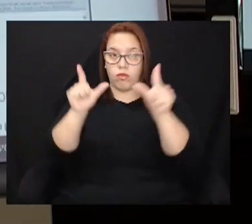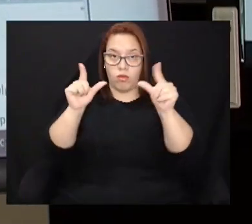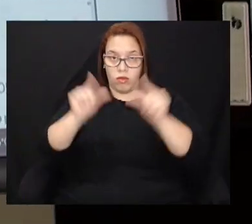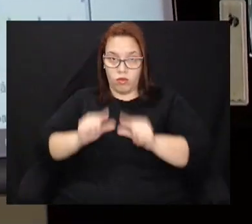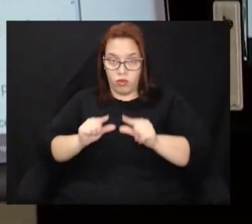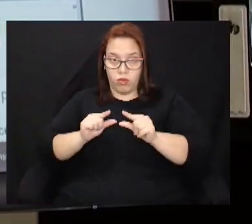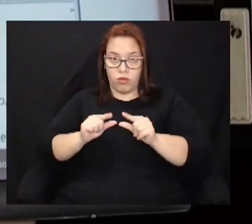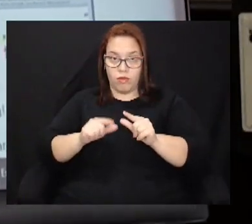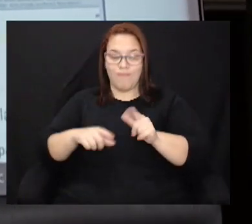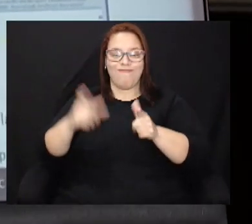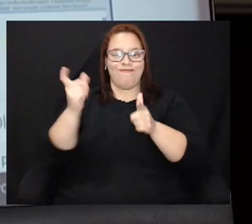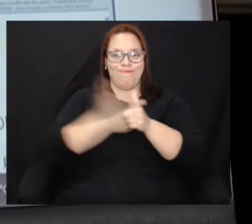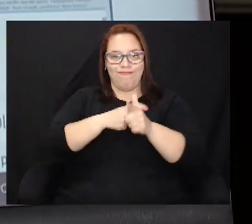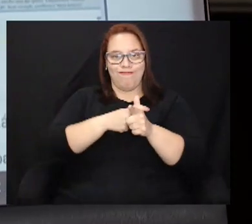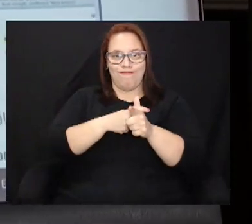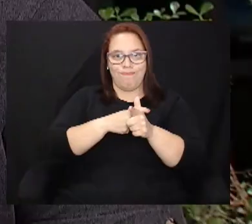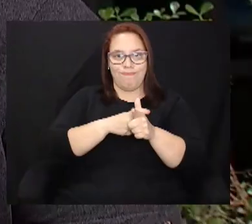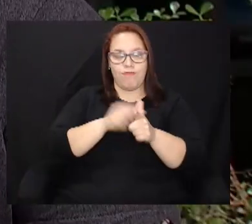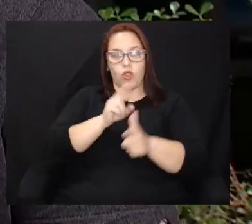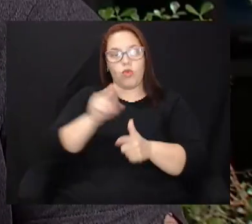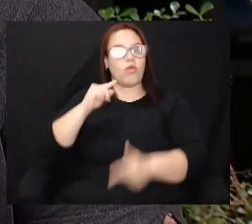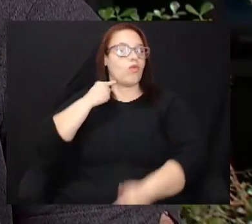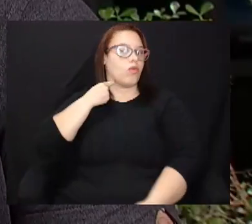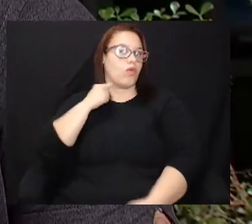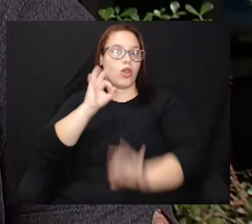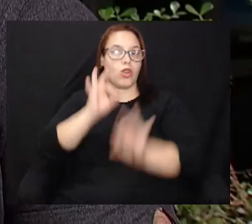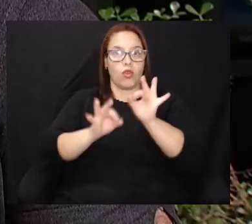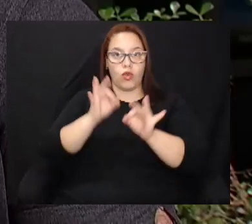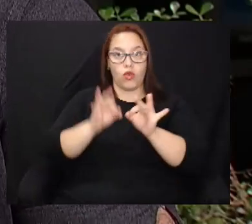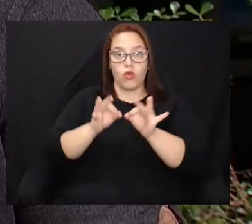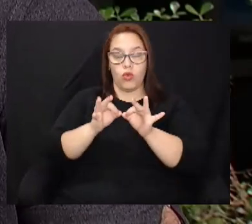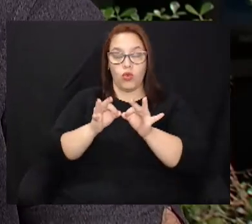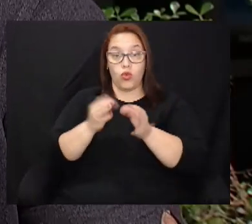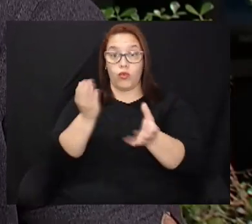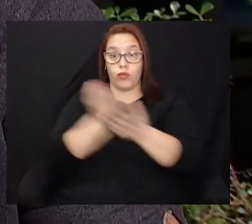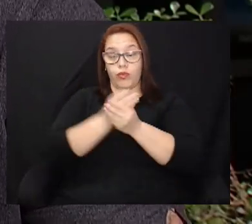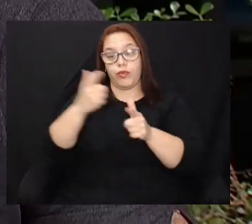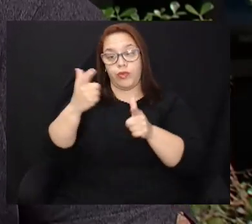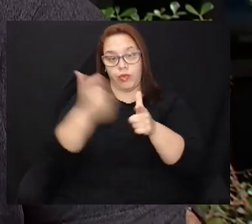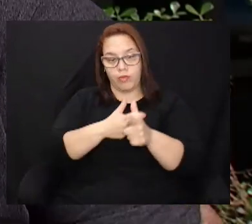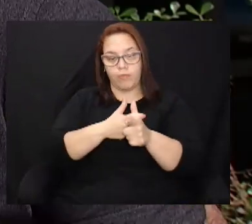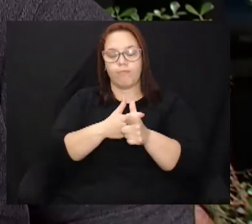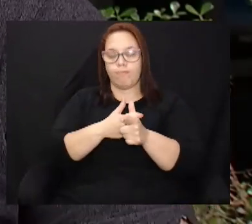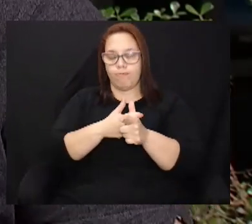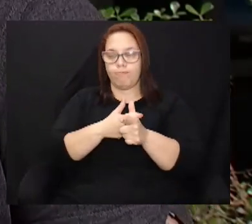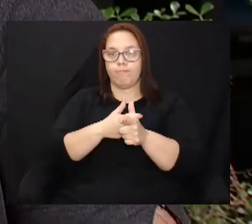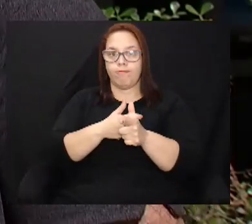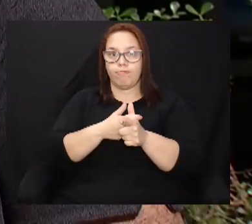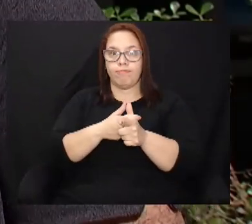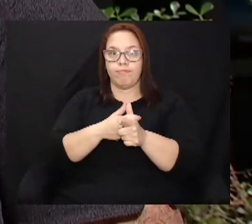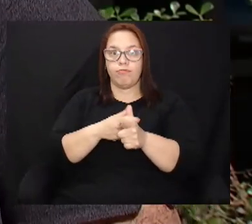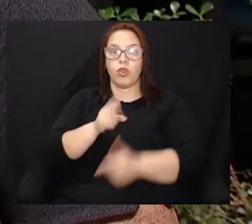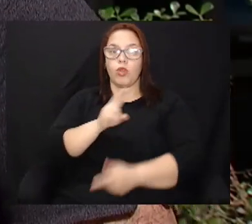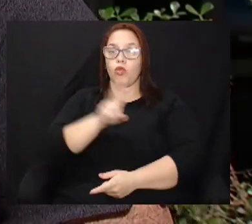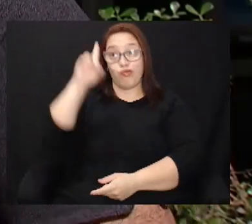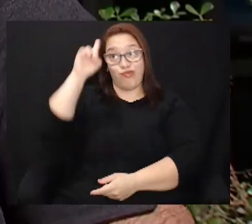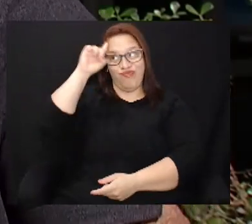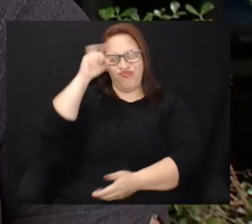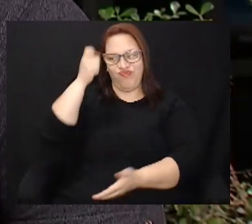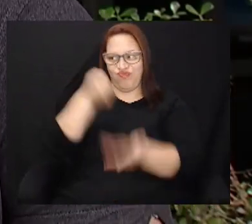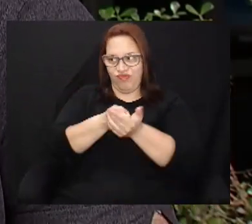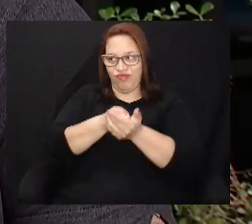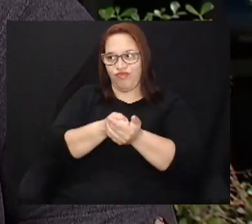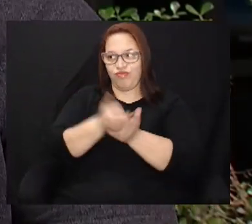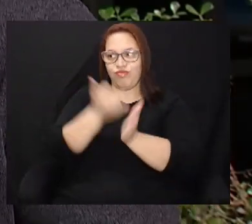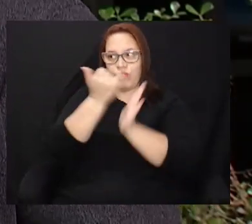inadimplência e a judicialização de dívida. Acho que uma grande chance das pessoas colocarem em dia os seus tributos, né?